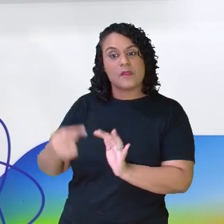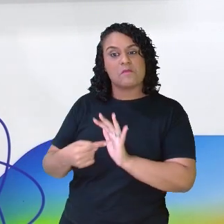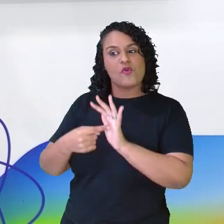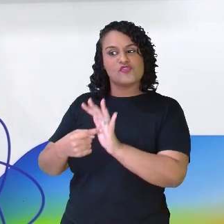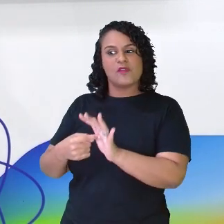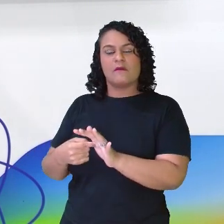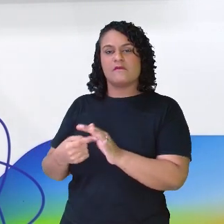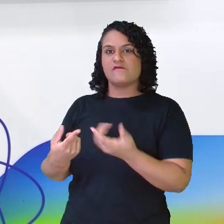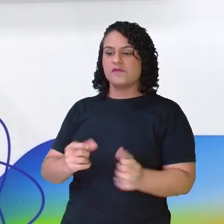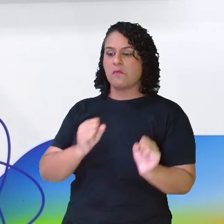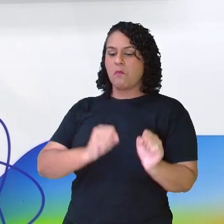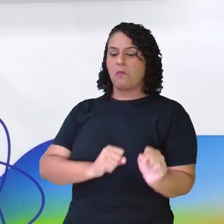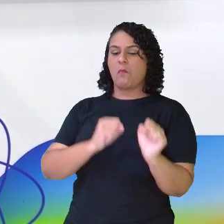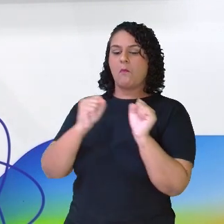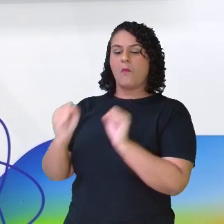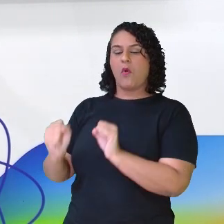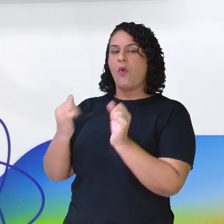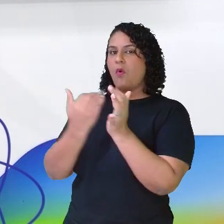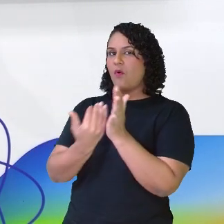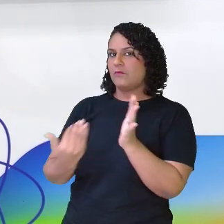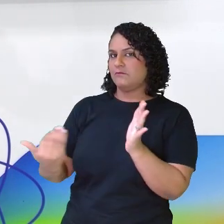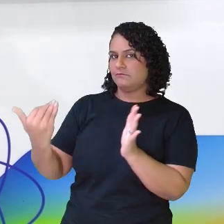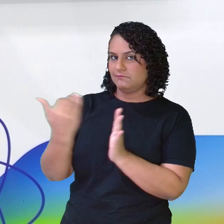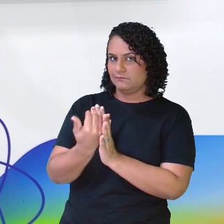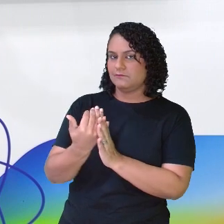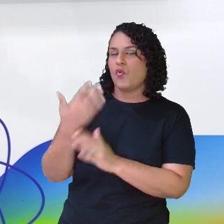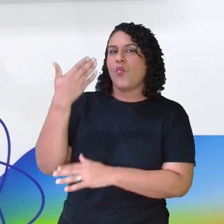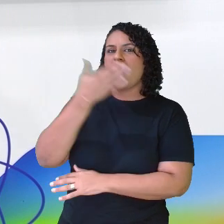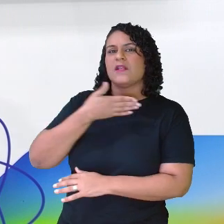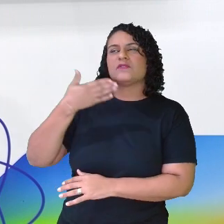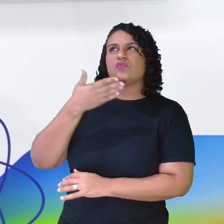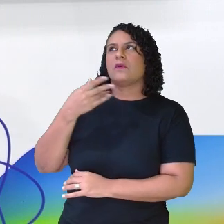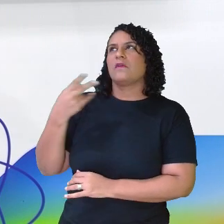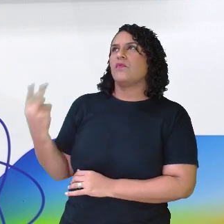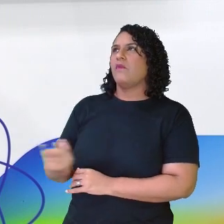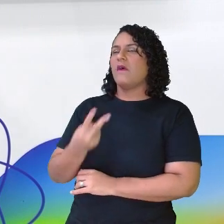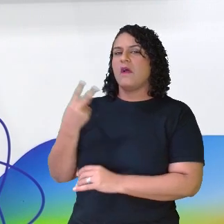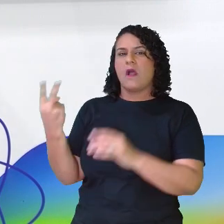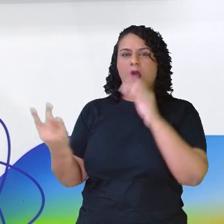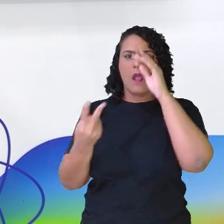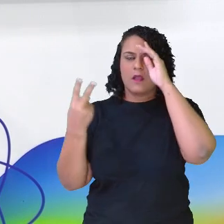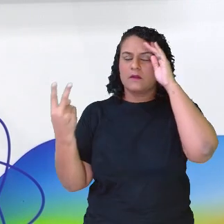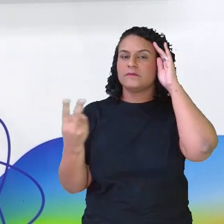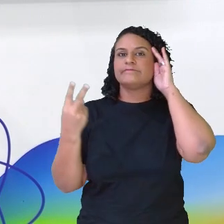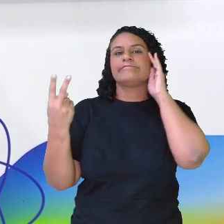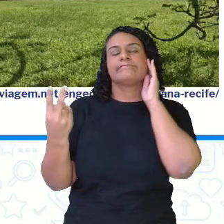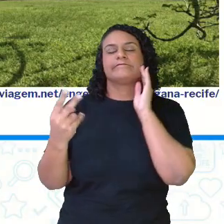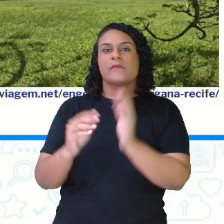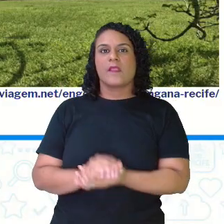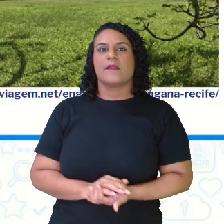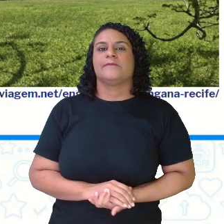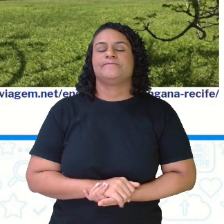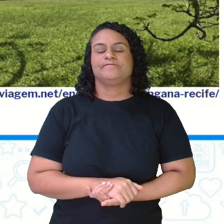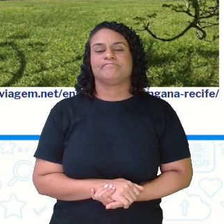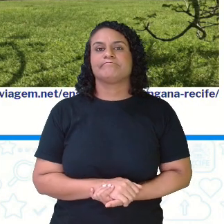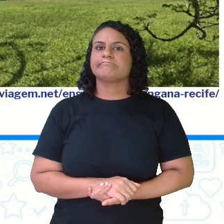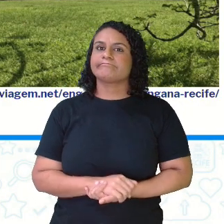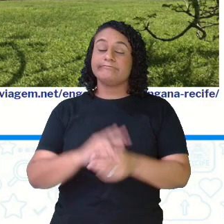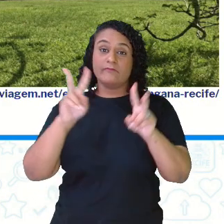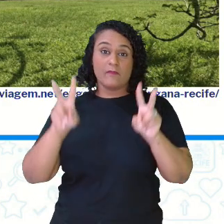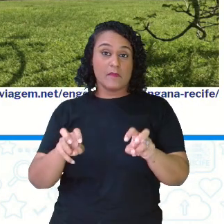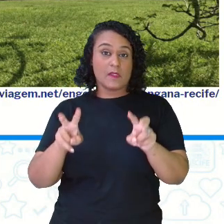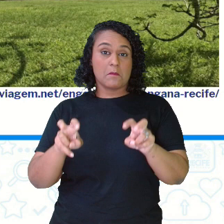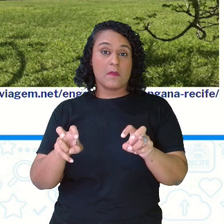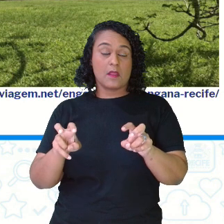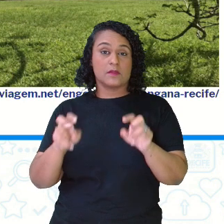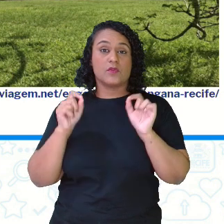tinha poderes. Então, o açúcar era um produto valiosíssimo nessa época. E aí, claro, temática nossa é